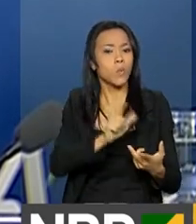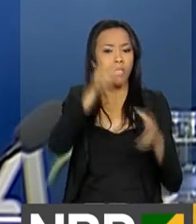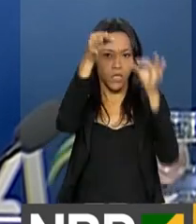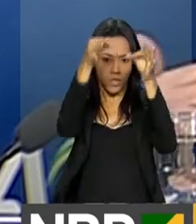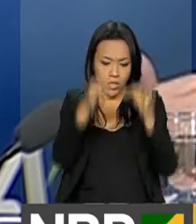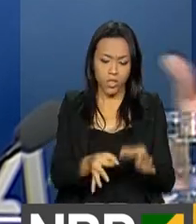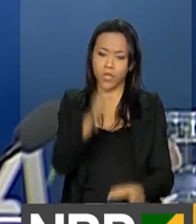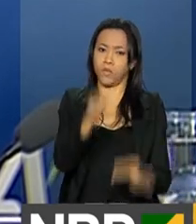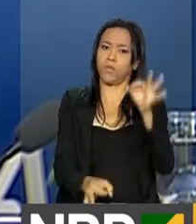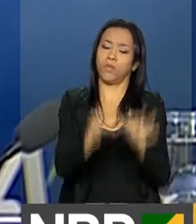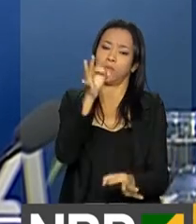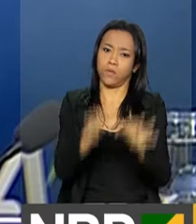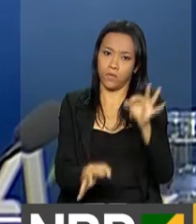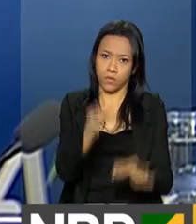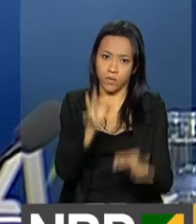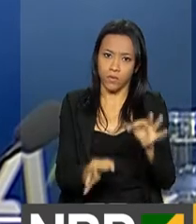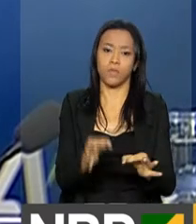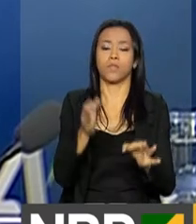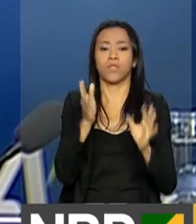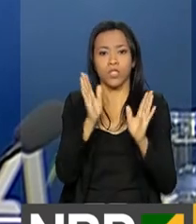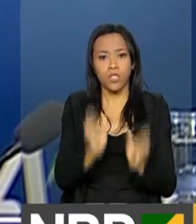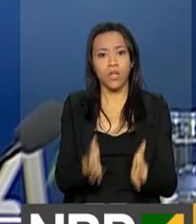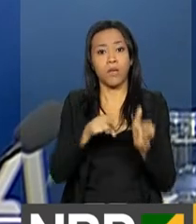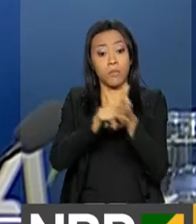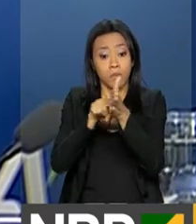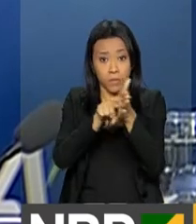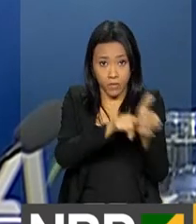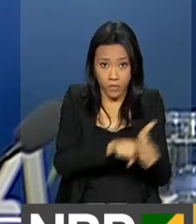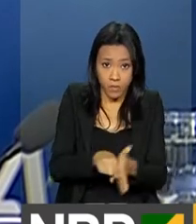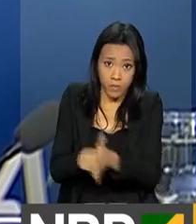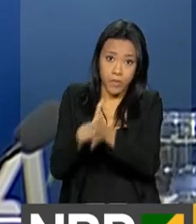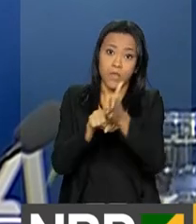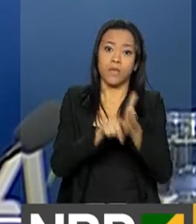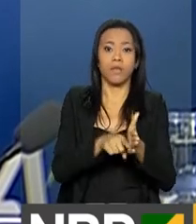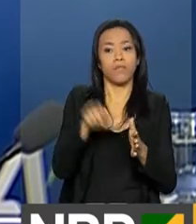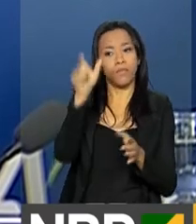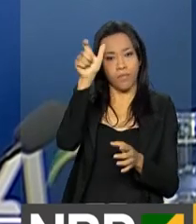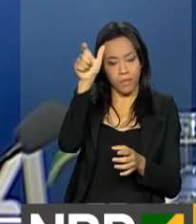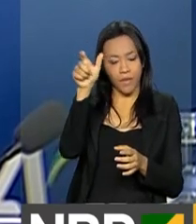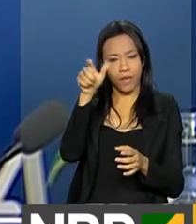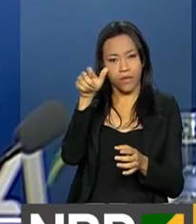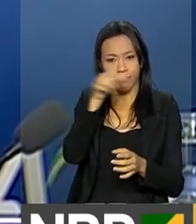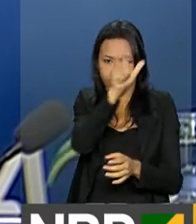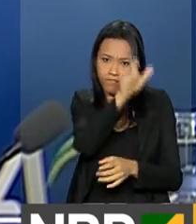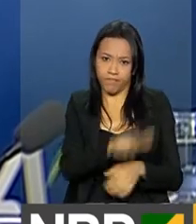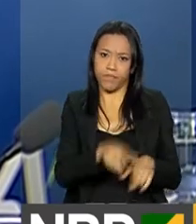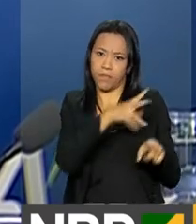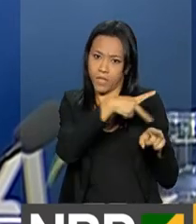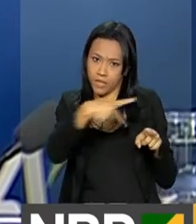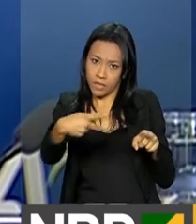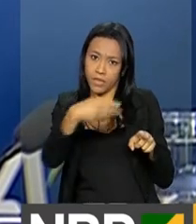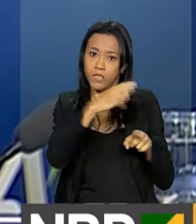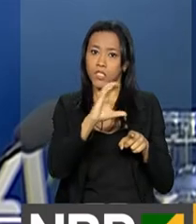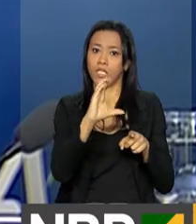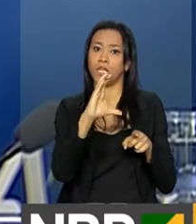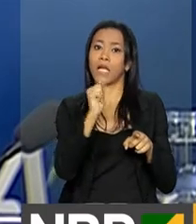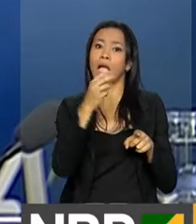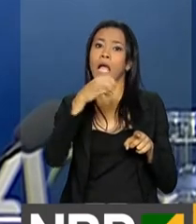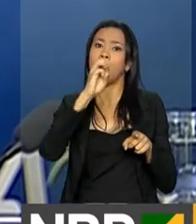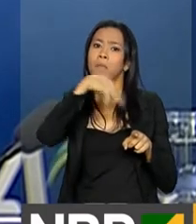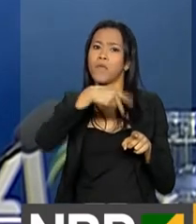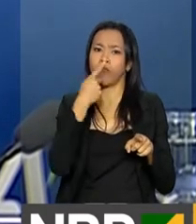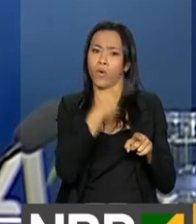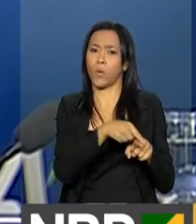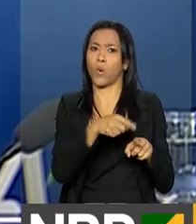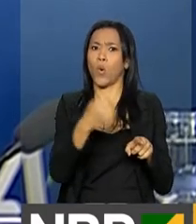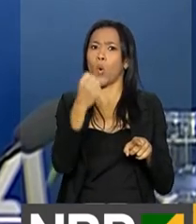a litigância, tal como revelada estatisticamente pela presidente Carmen Lúcia, aumentou enormemente. Imagine 100 milhões hoje, 80